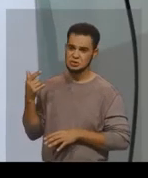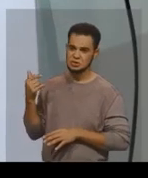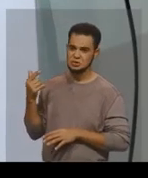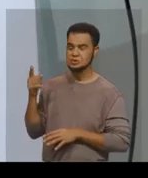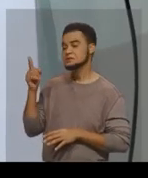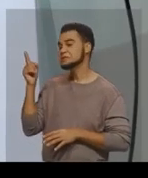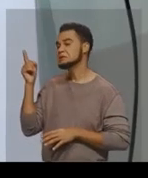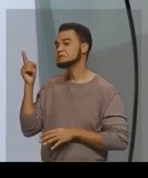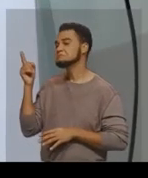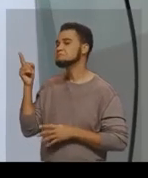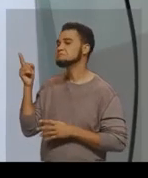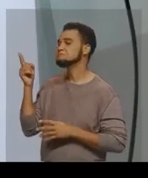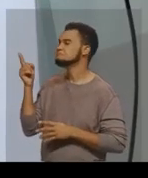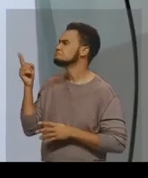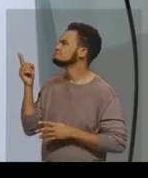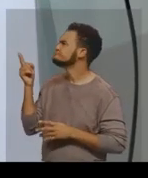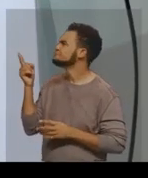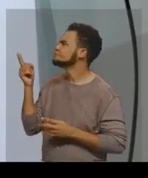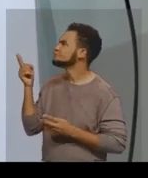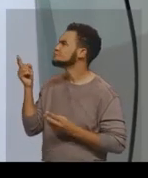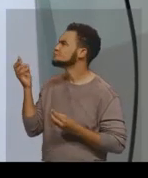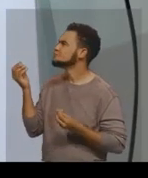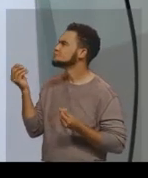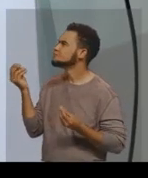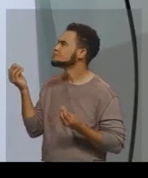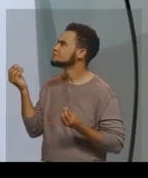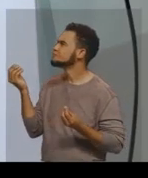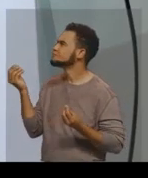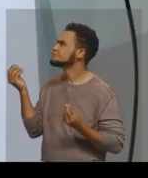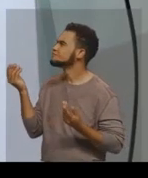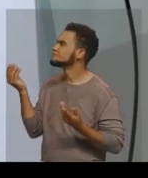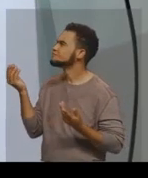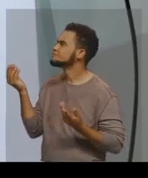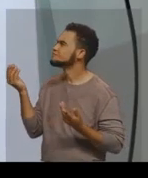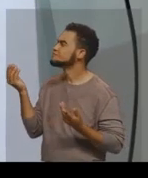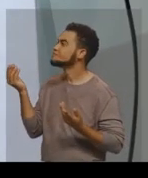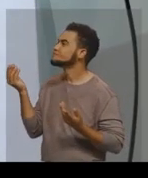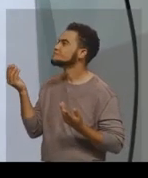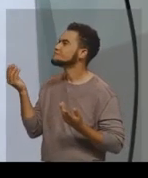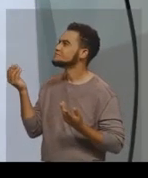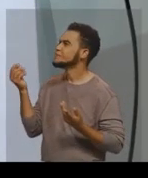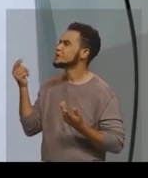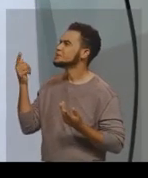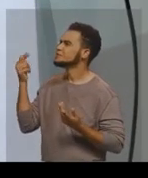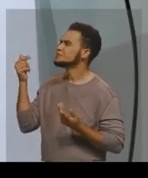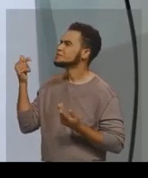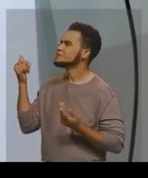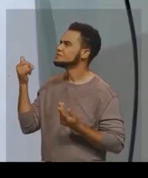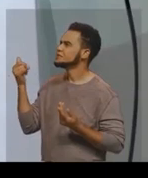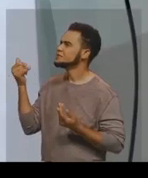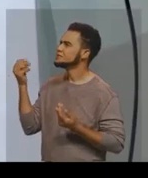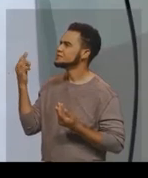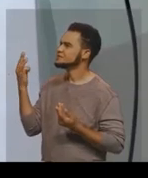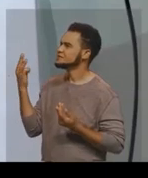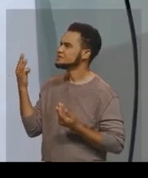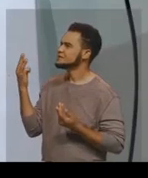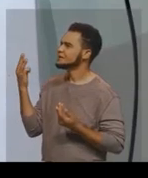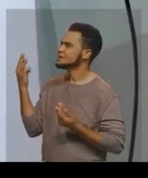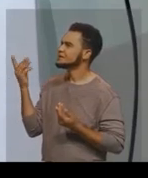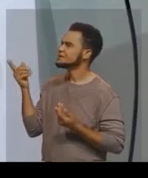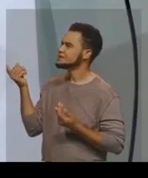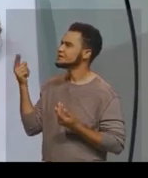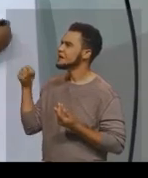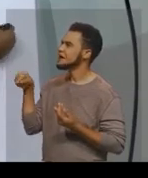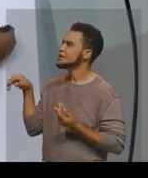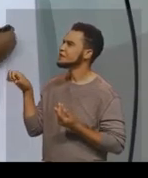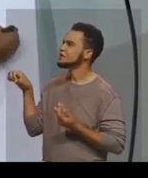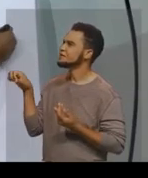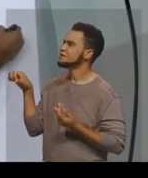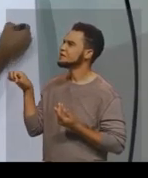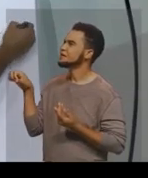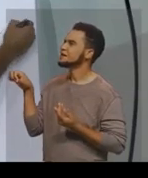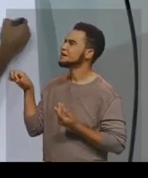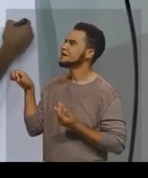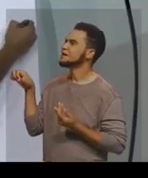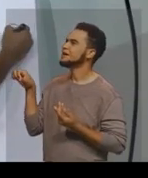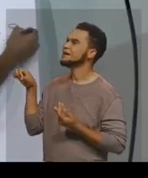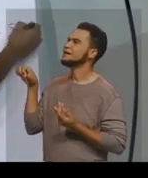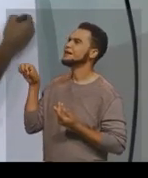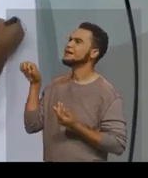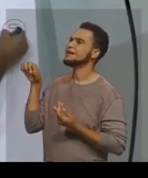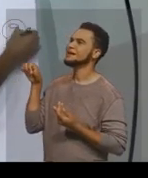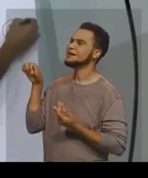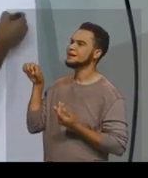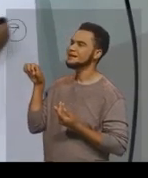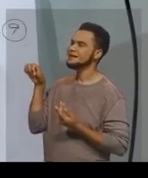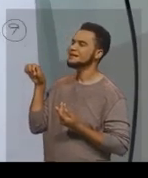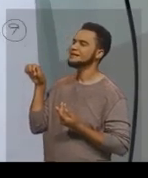quanto? Vou fazer de cabeça, tá? 12 menos 3, que dá 9. A resposta é 9.